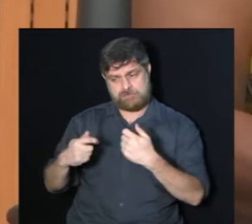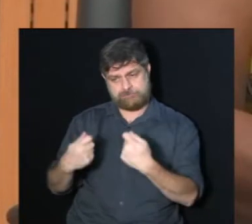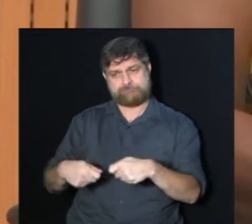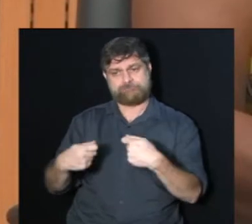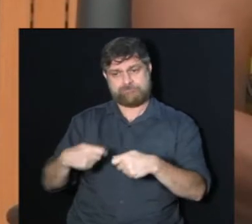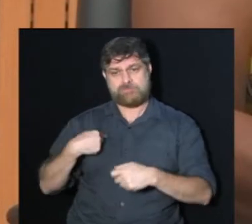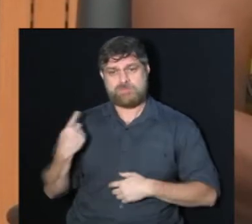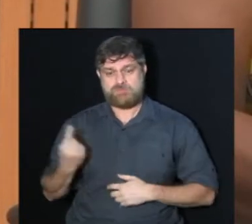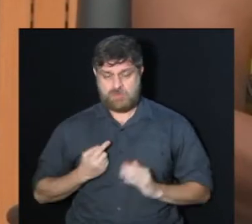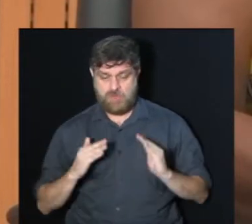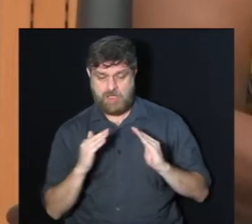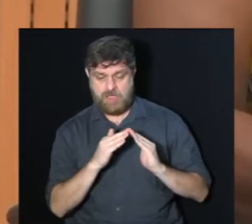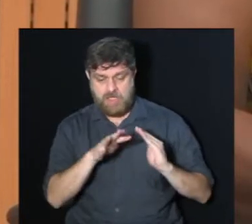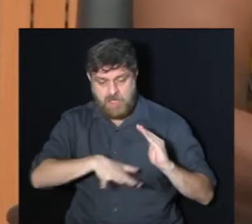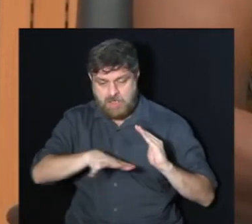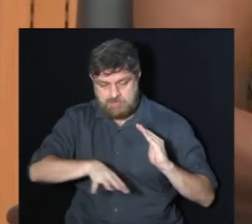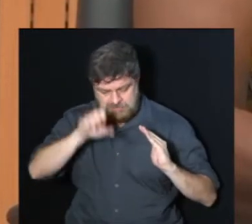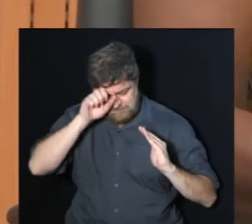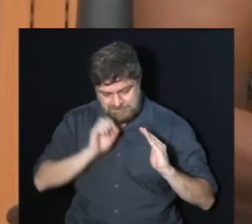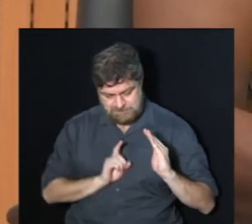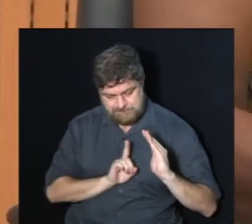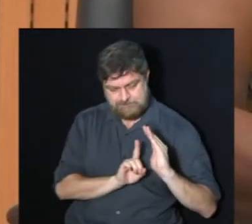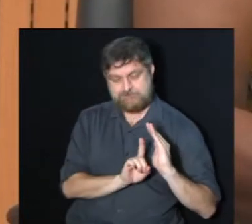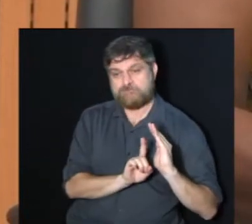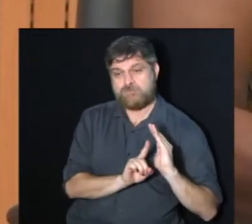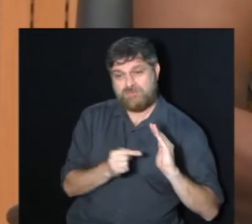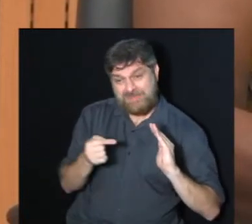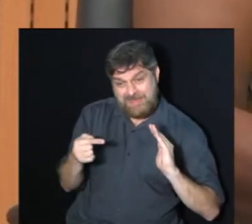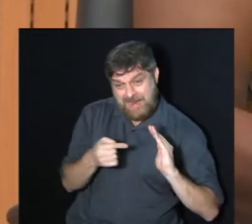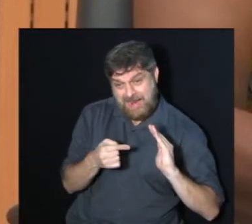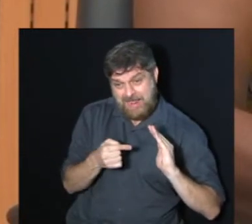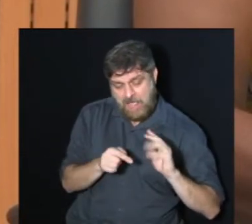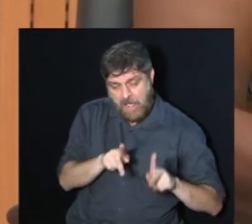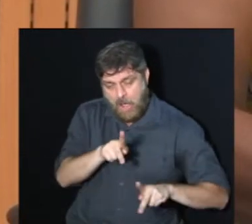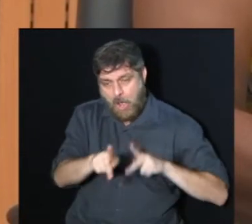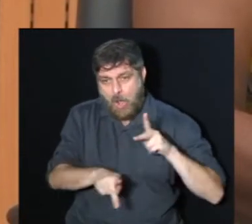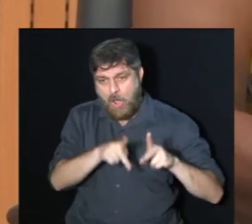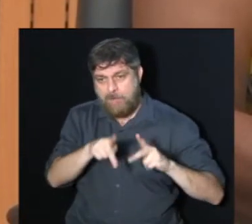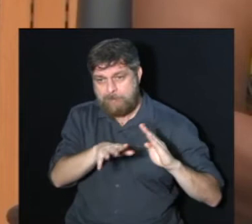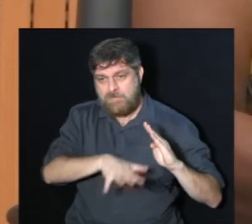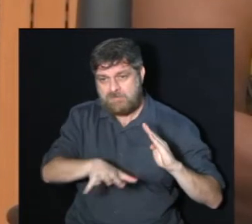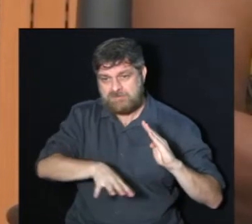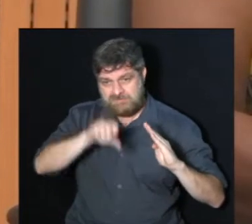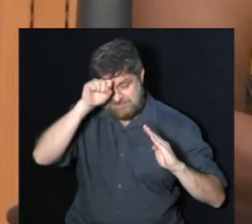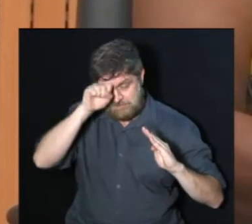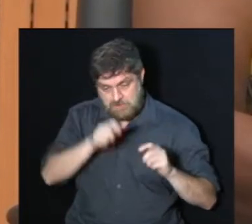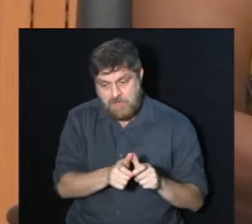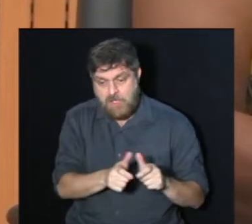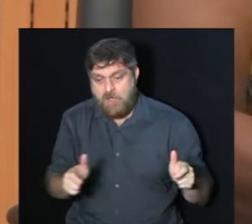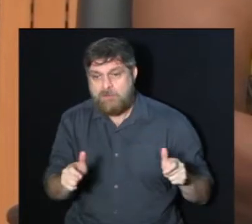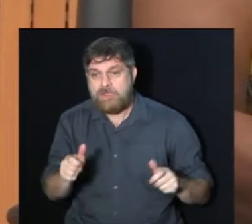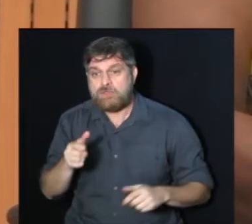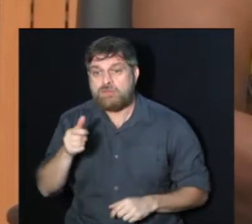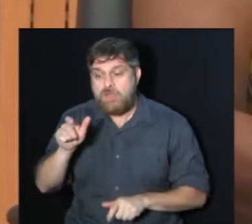nós, para dentro do terreiro, o povo de terreiro hoje está embranquecido.